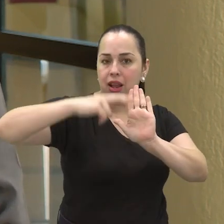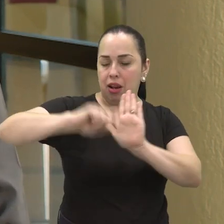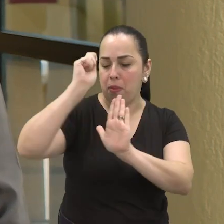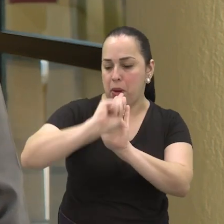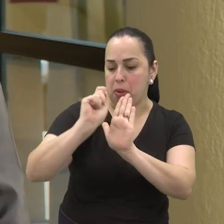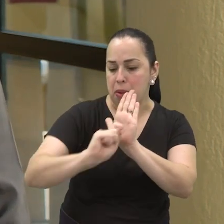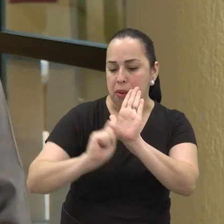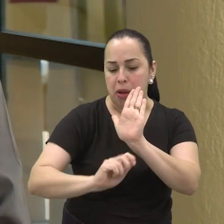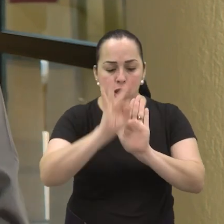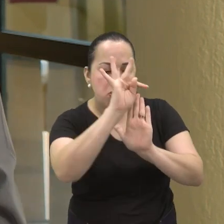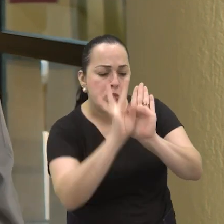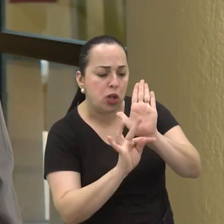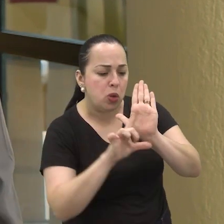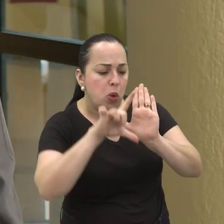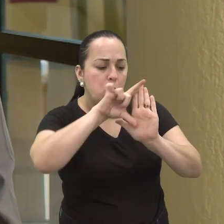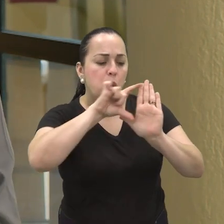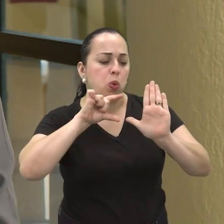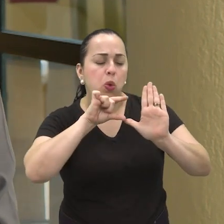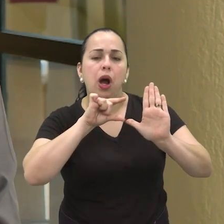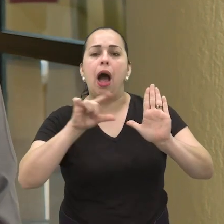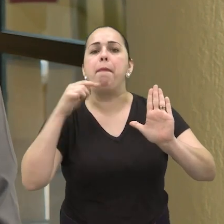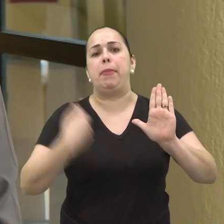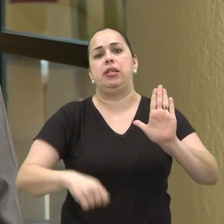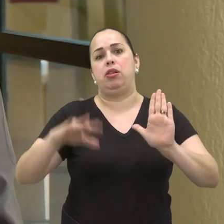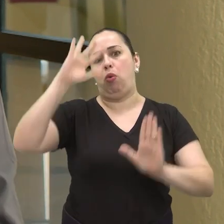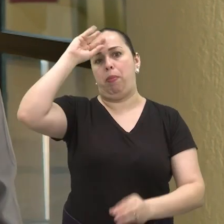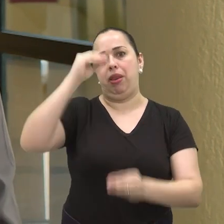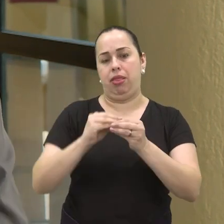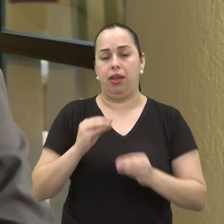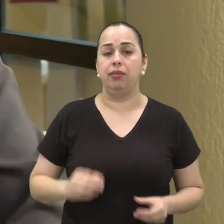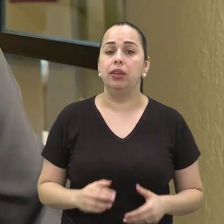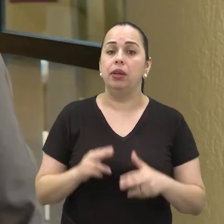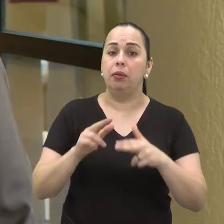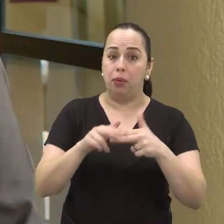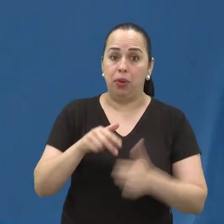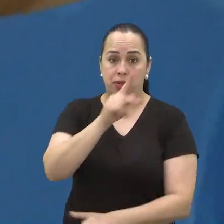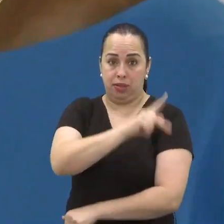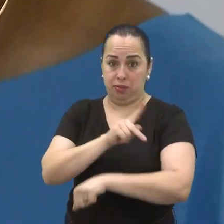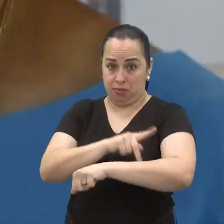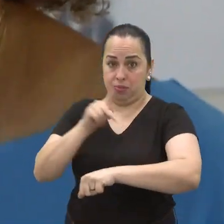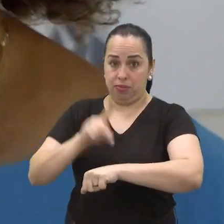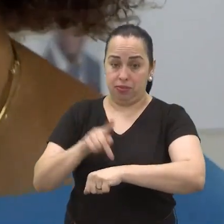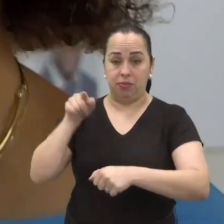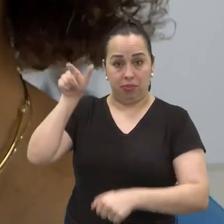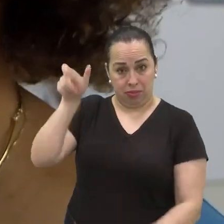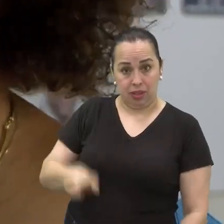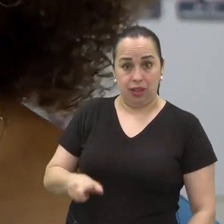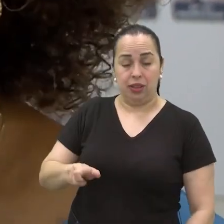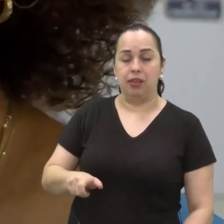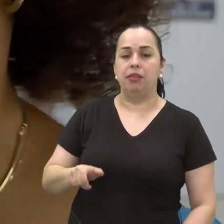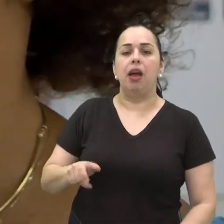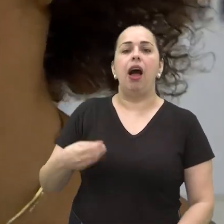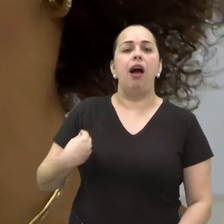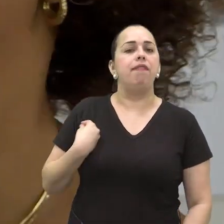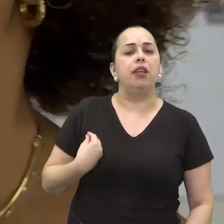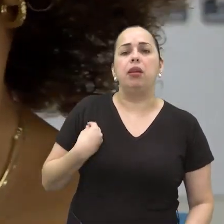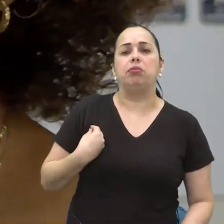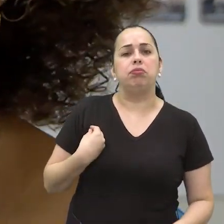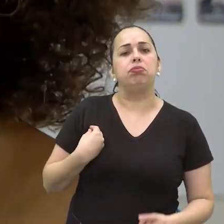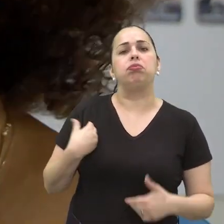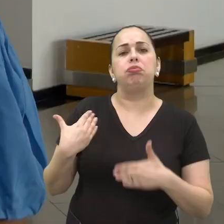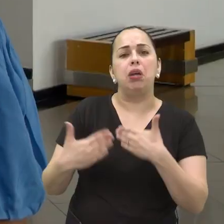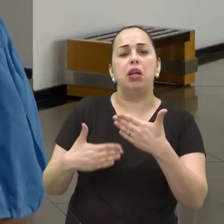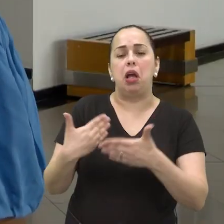depende da compreensão de textos curtos, considerados de baixa complexidade. Para a pedagoga e mestre em educação, a